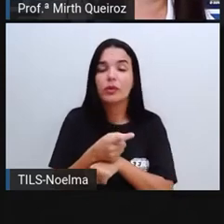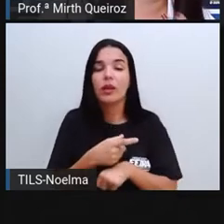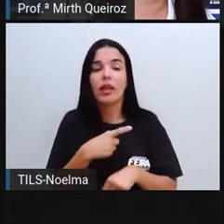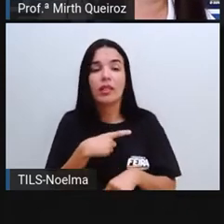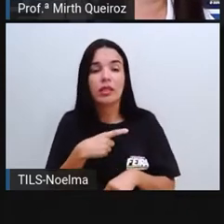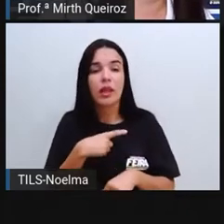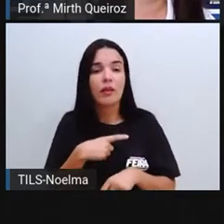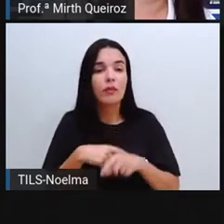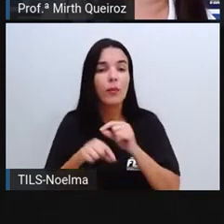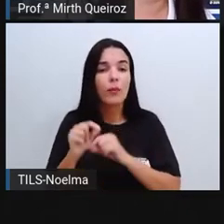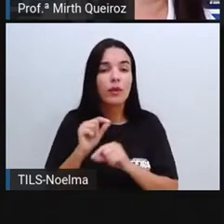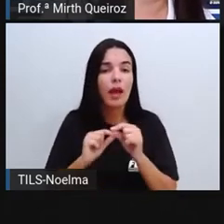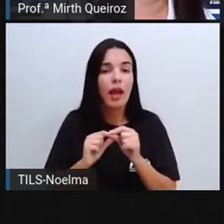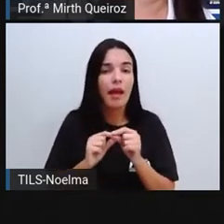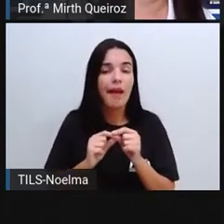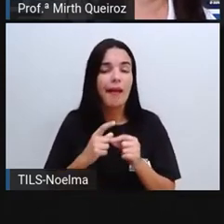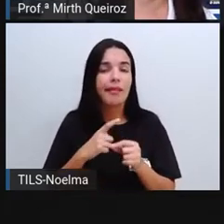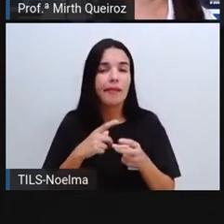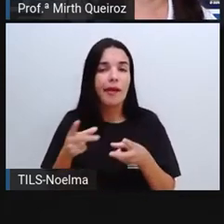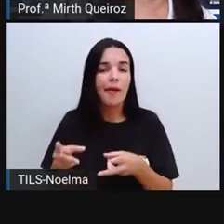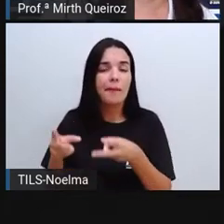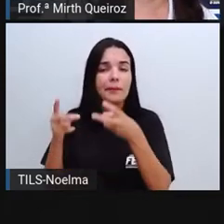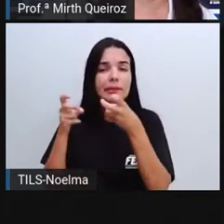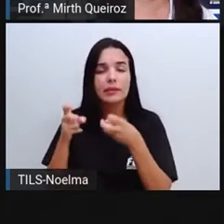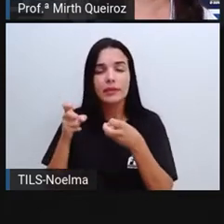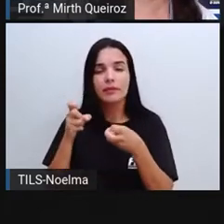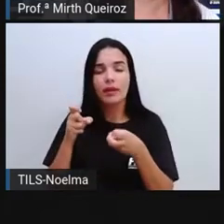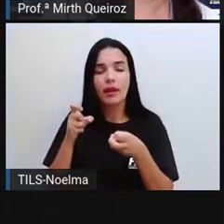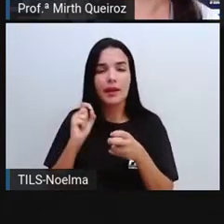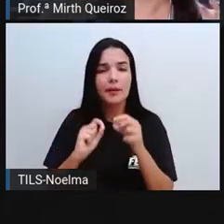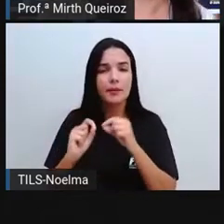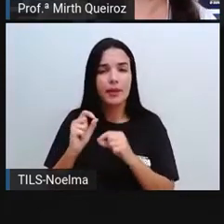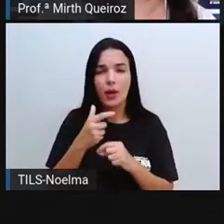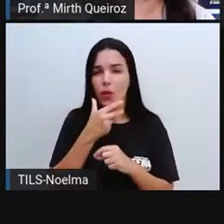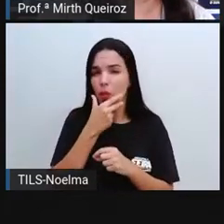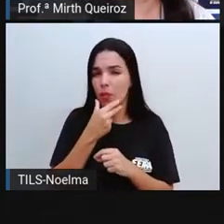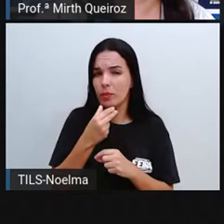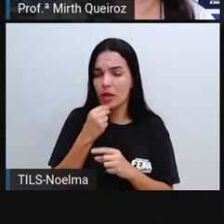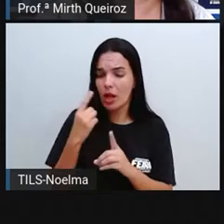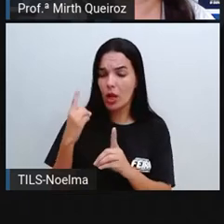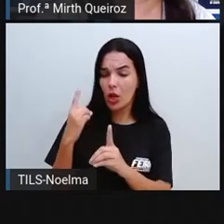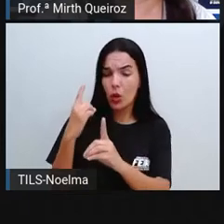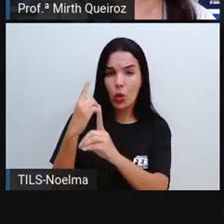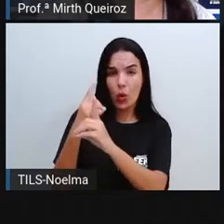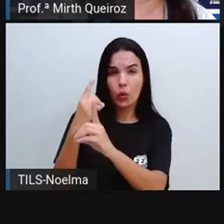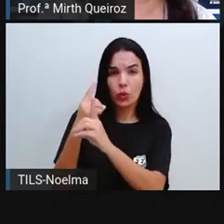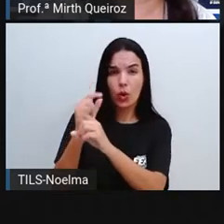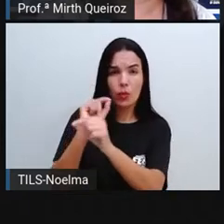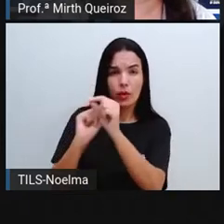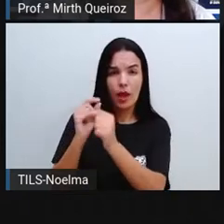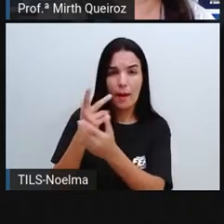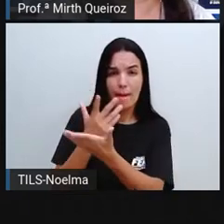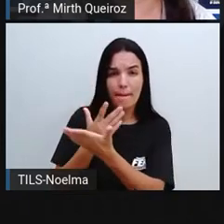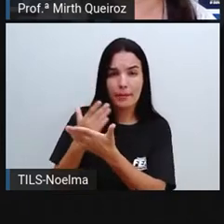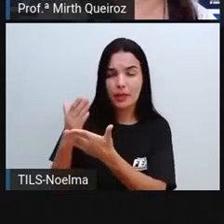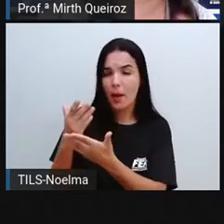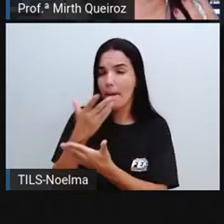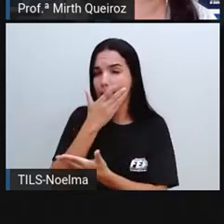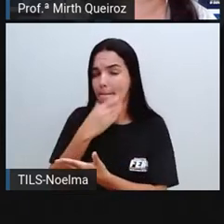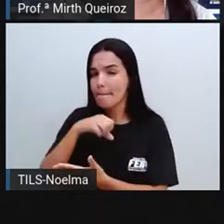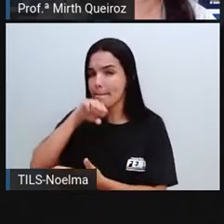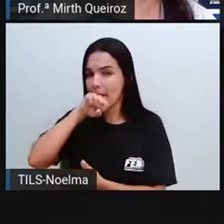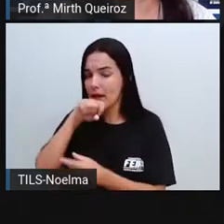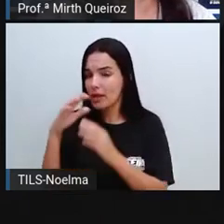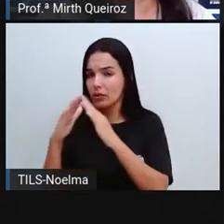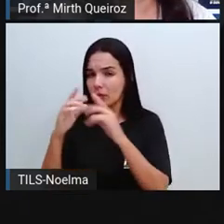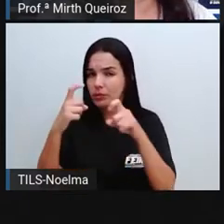viram, durante o vídeo, vocês puderam observar que ele se encontrou inicialmente ali com o pai hospitalizado, né? O pai